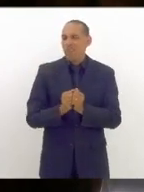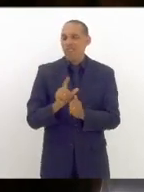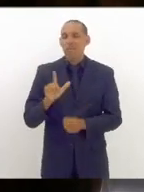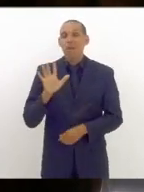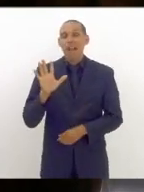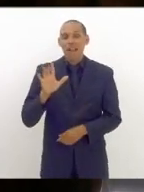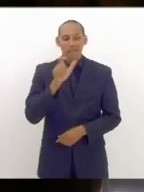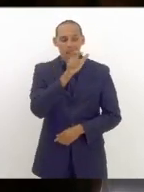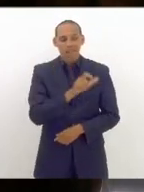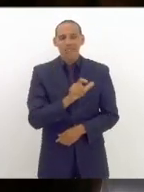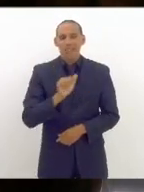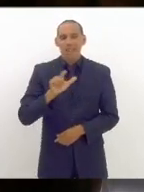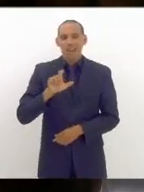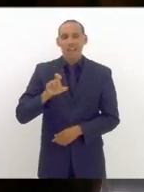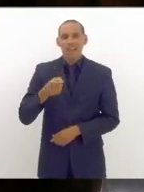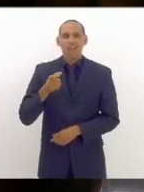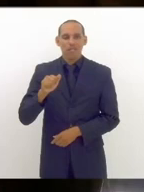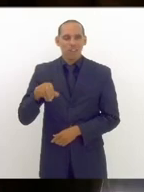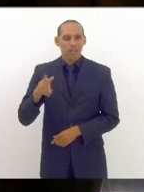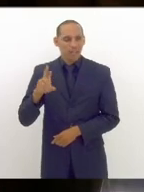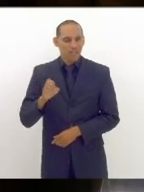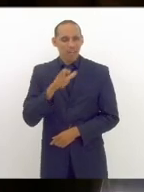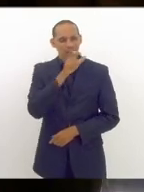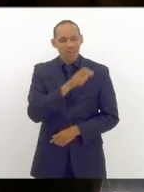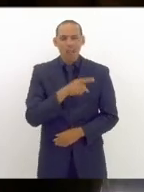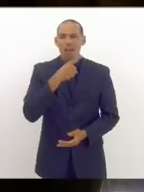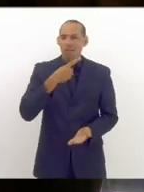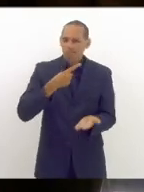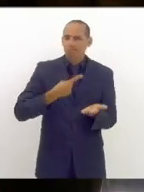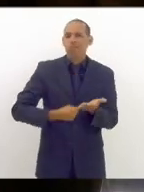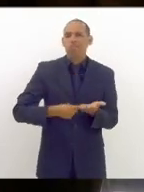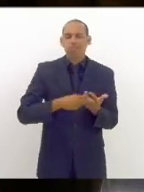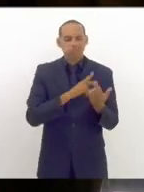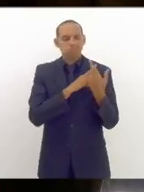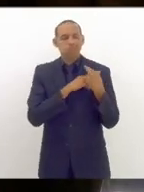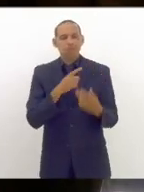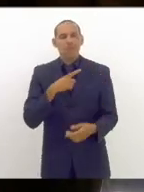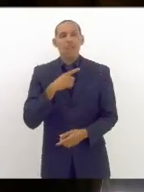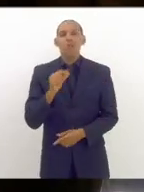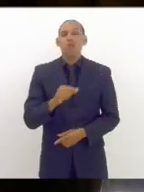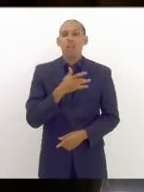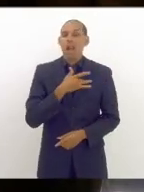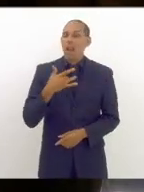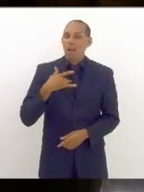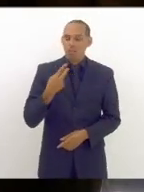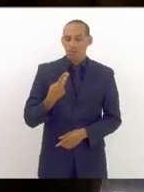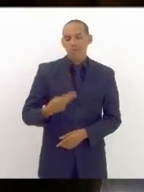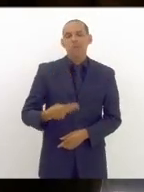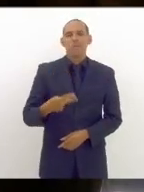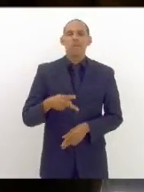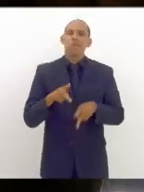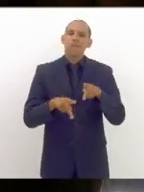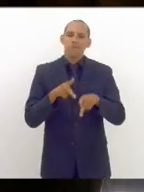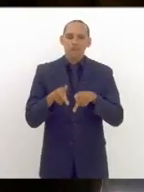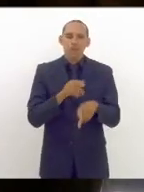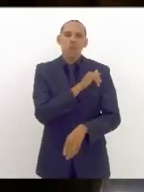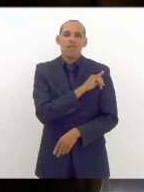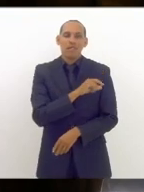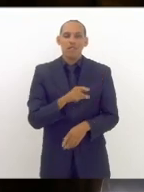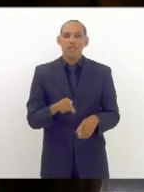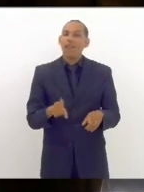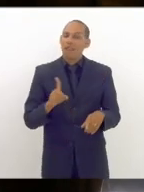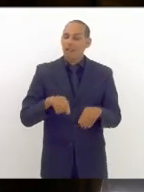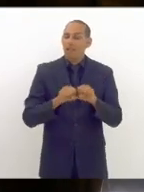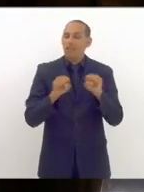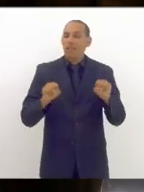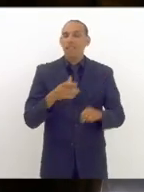figura responsável, comprometida com a saúde do povo e com o patrimônio do povo do Estado do Rio de Janeiro, que é o sistema de saúde. Eu falo a mesma